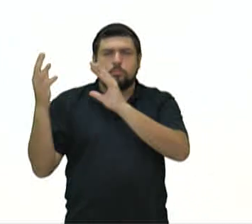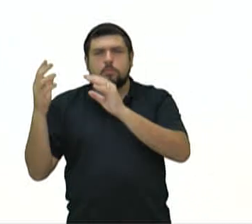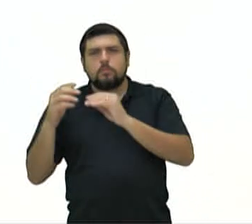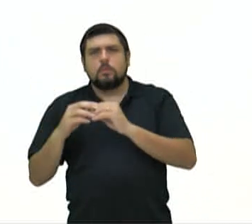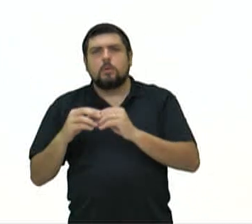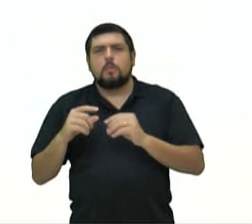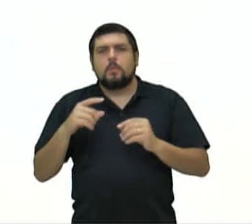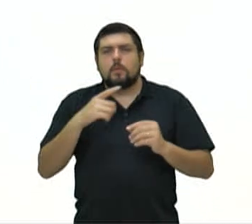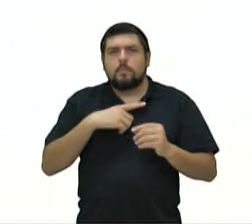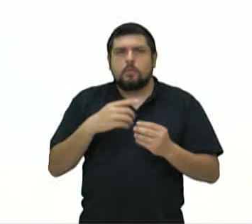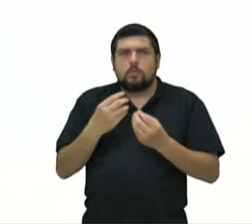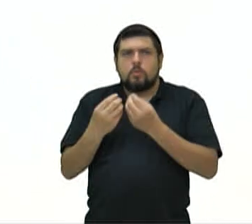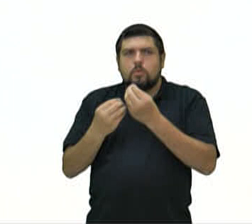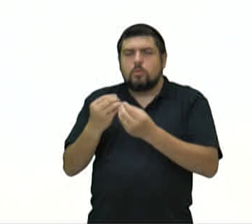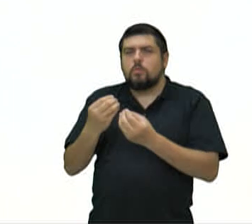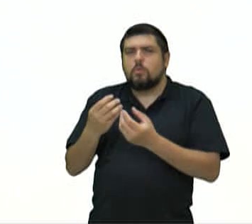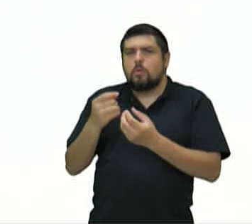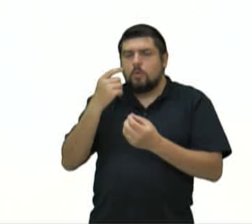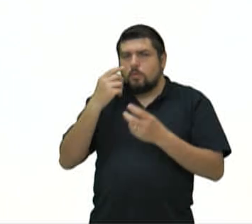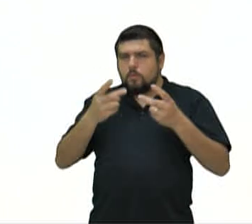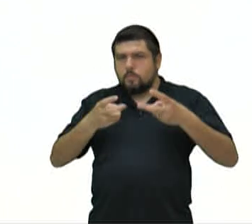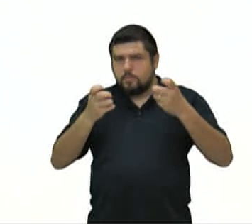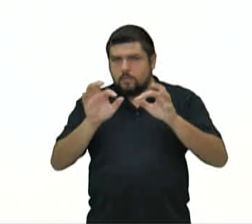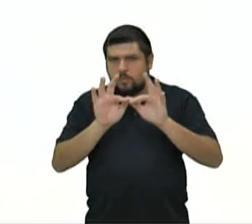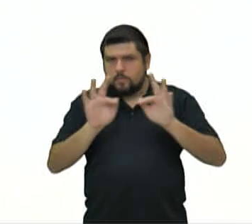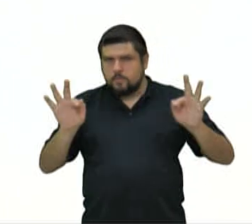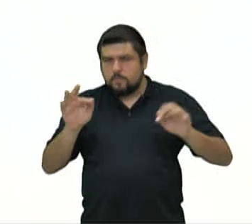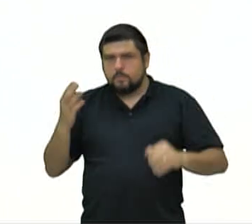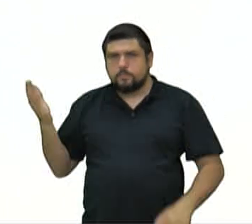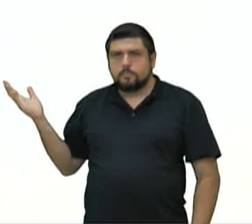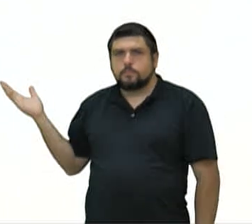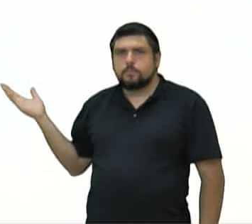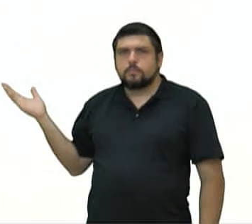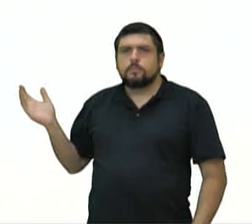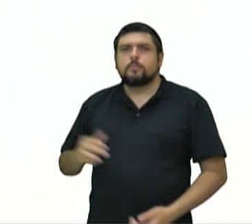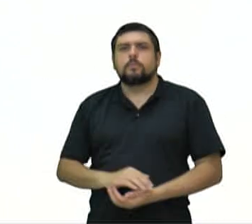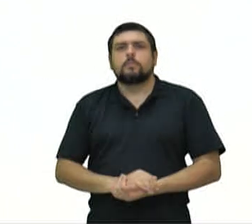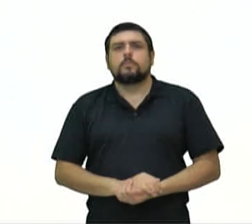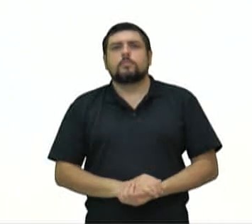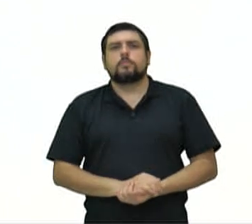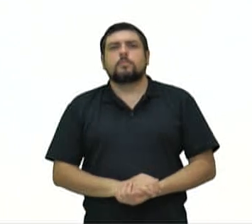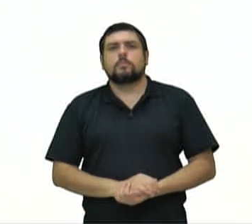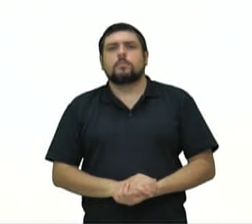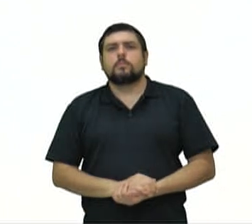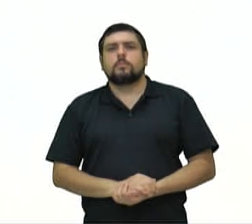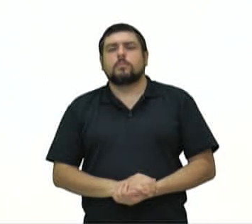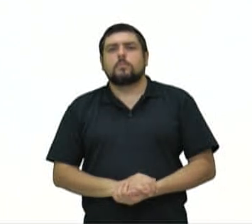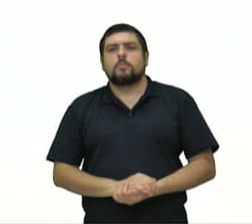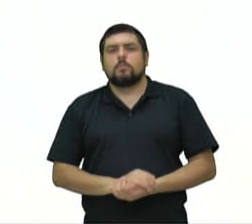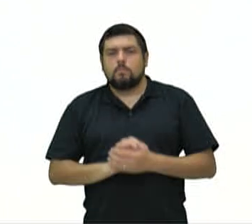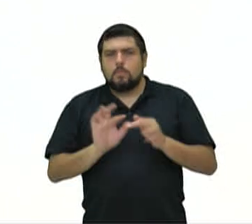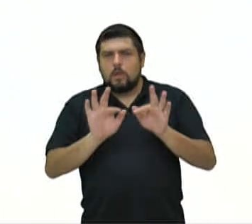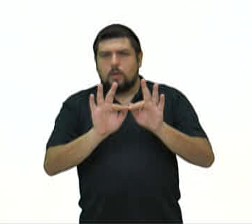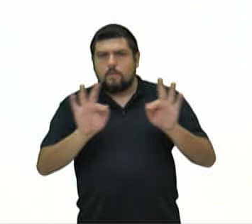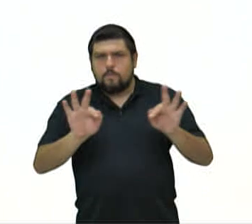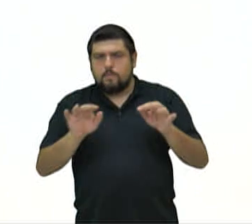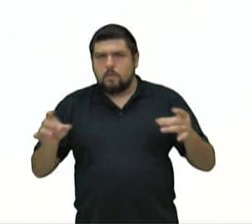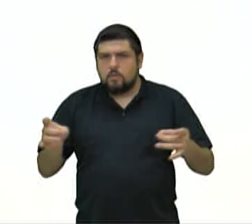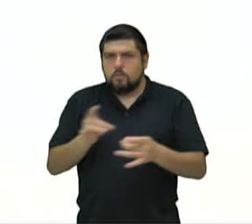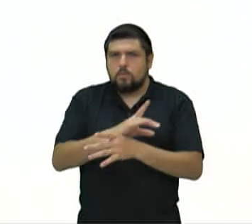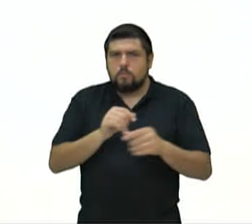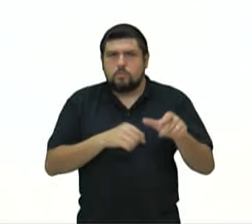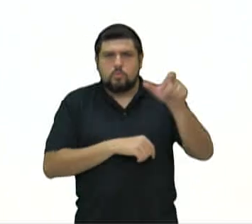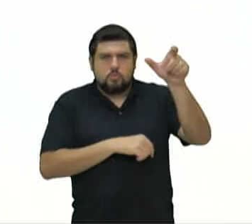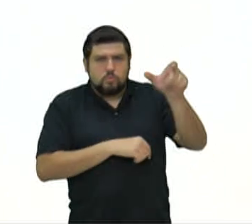e bad. Então, veja que aqui nós temos uma oração completa, com sujeito, verbo e o complemento. Então, ele